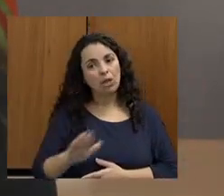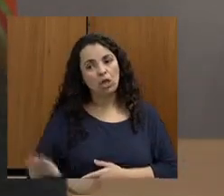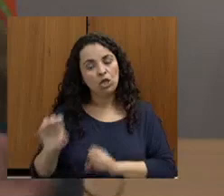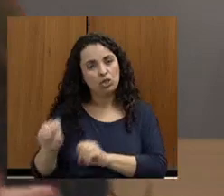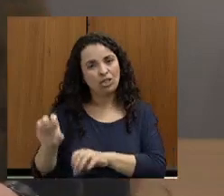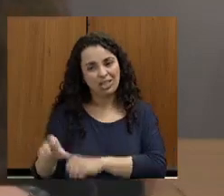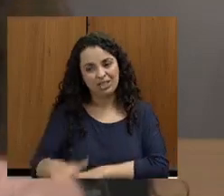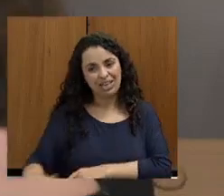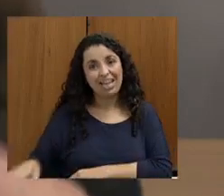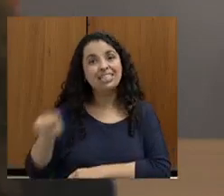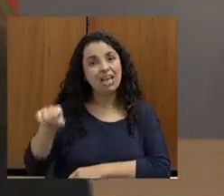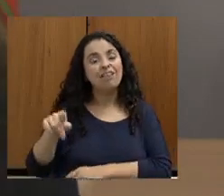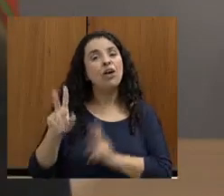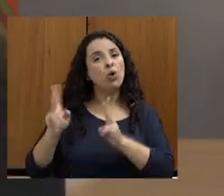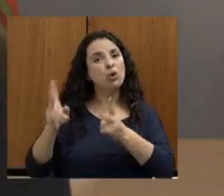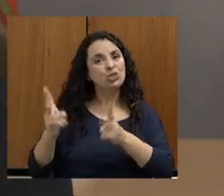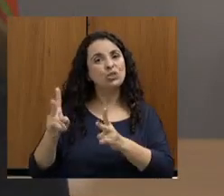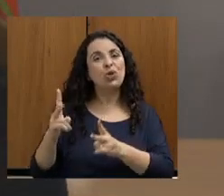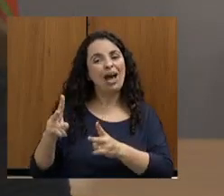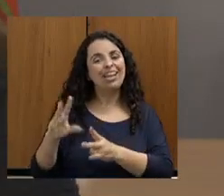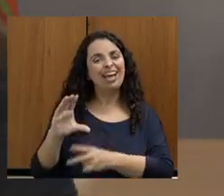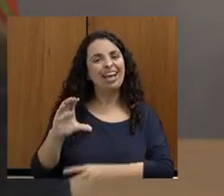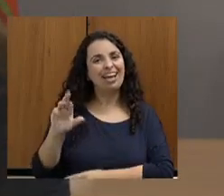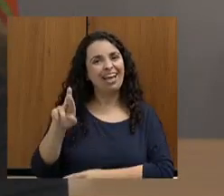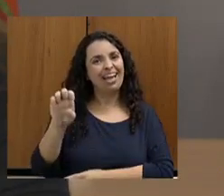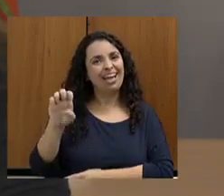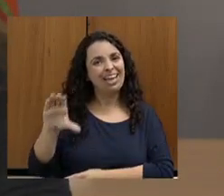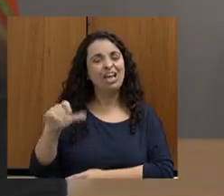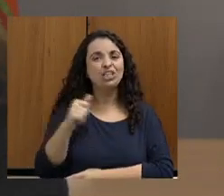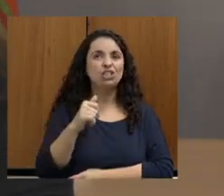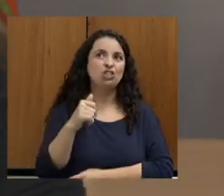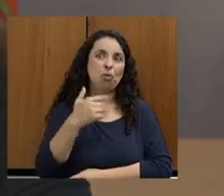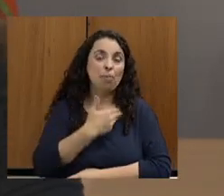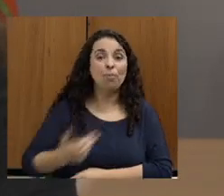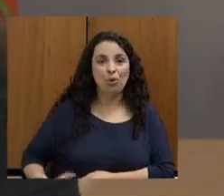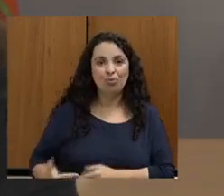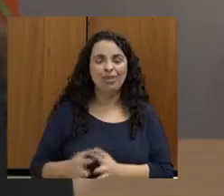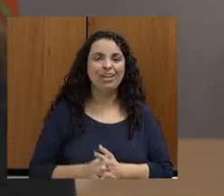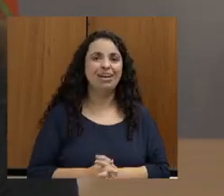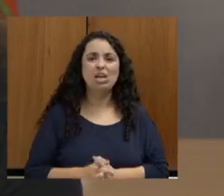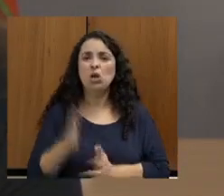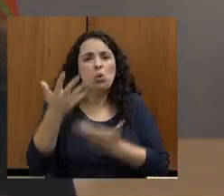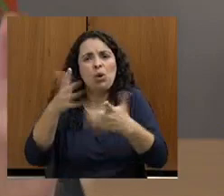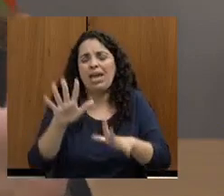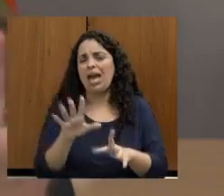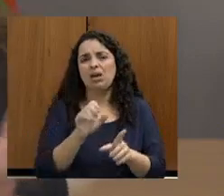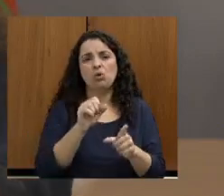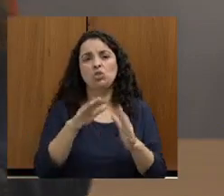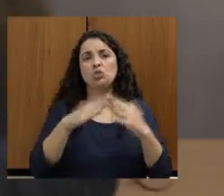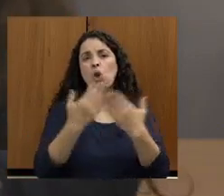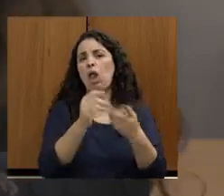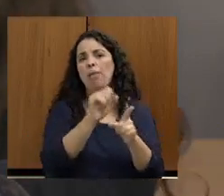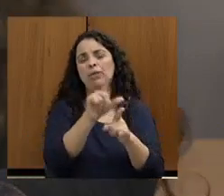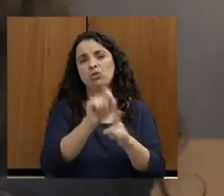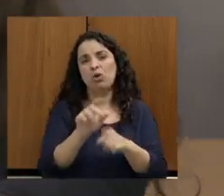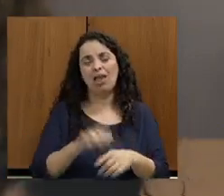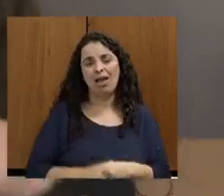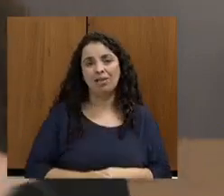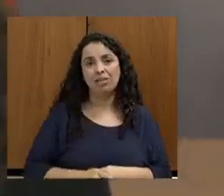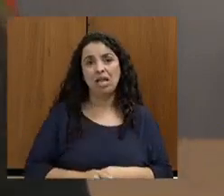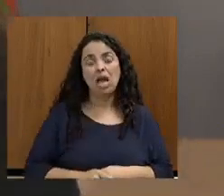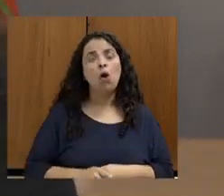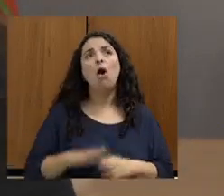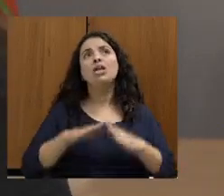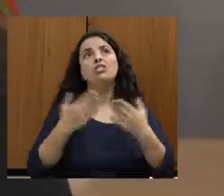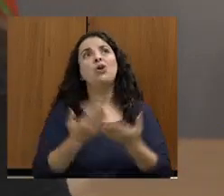Tomás, eu não quero o Santo Agostinho, porque uma escola que você chega para fazer uma avaliação e fala assim, você não entra aqui dentro,